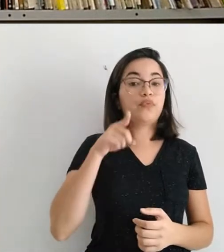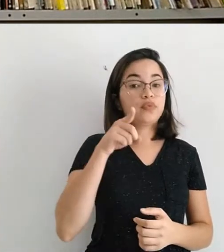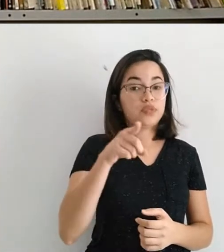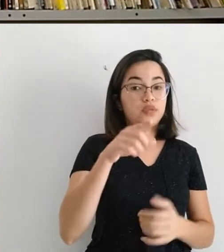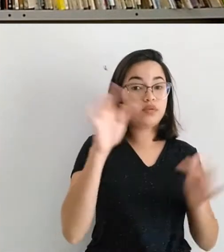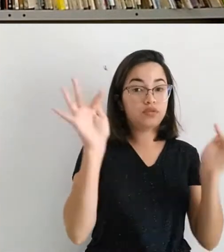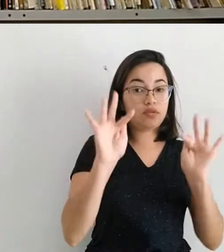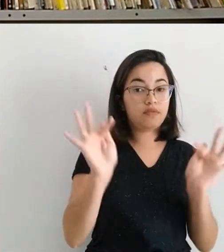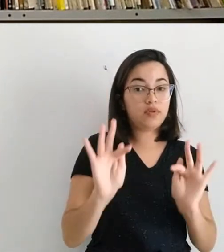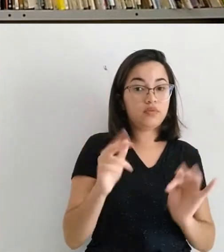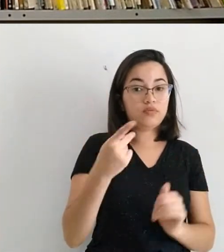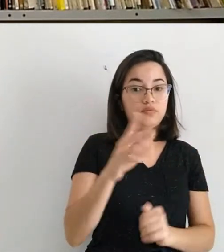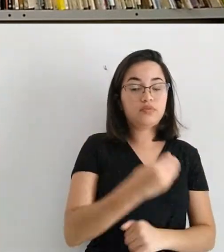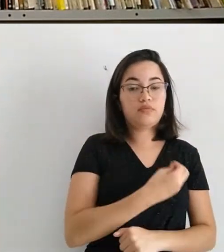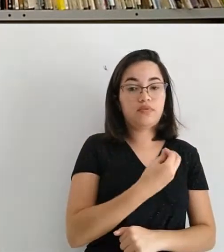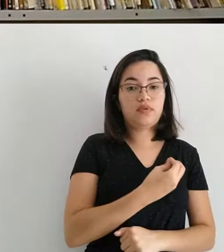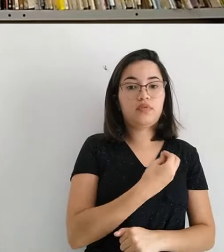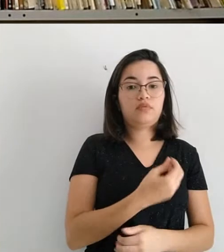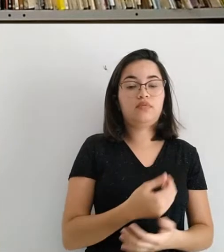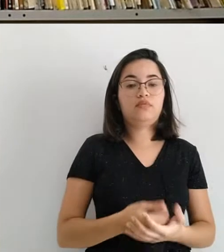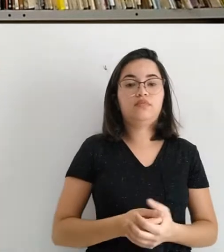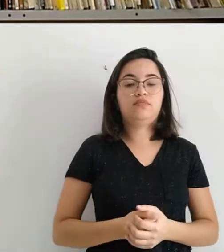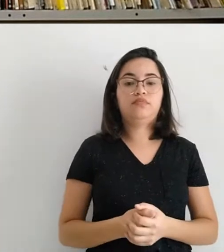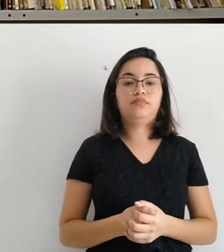Você está feliz com a sua vida?